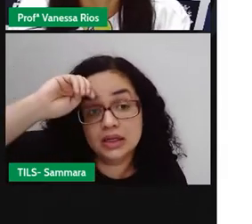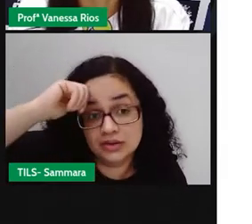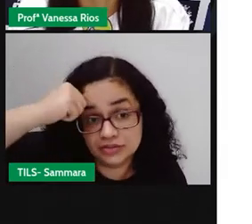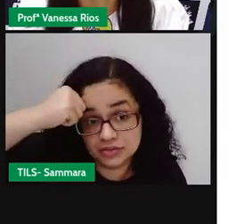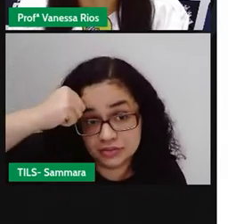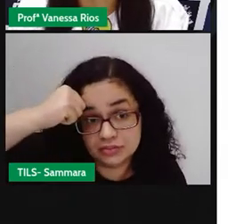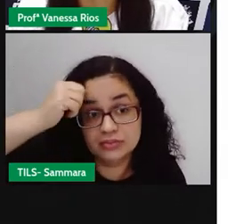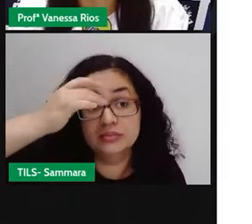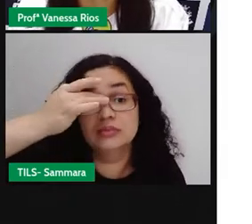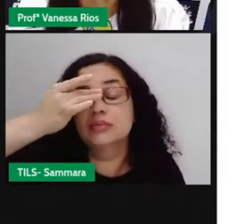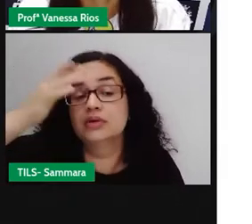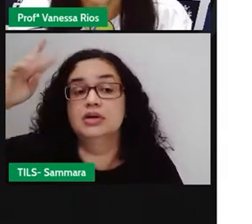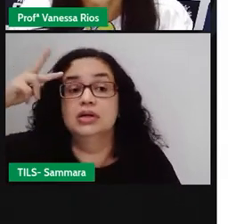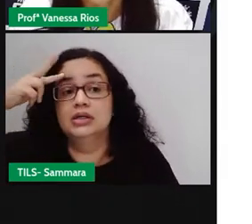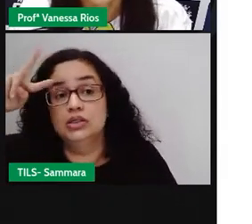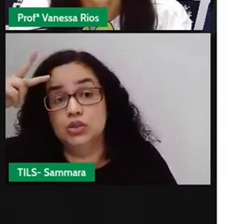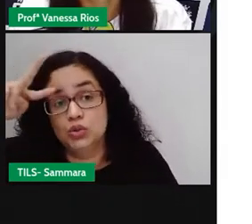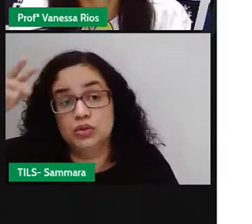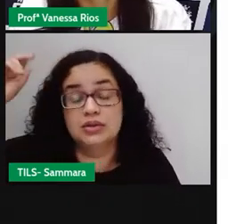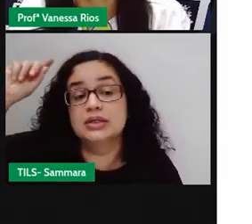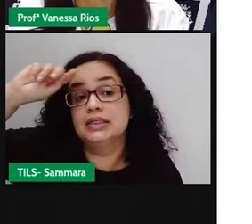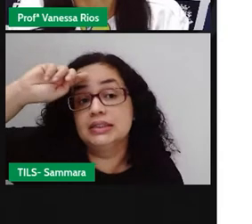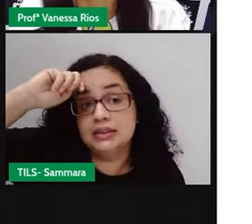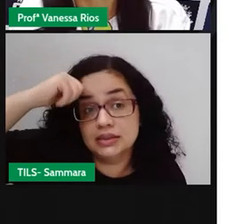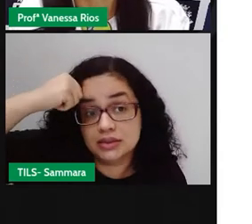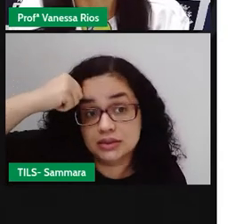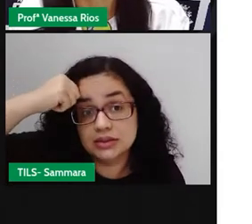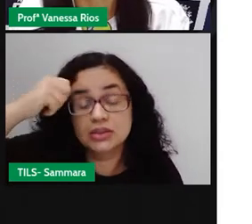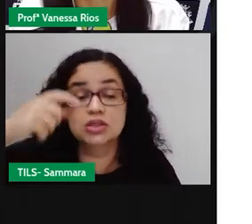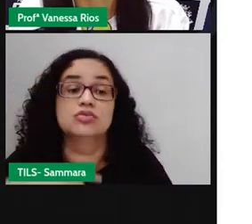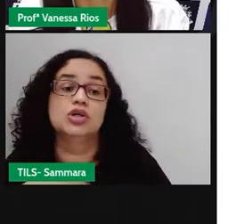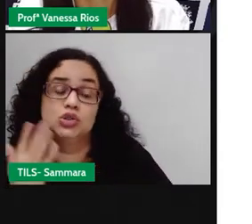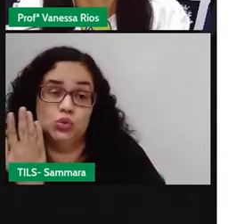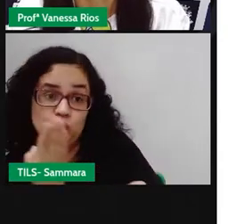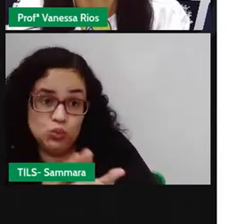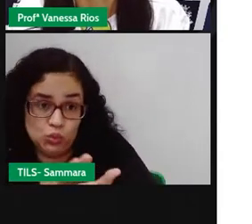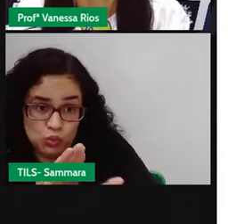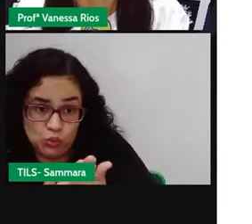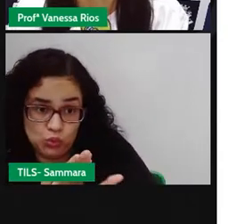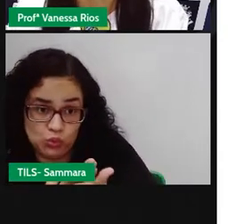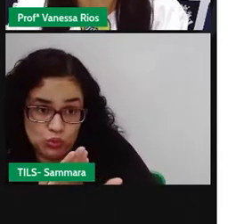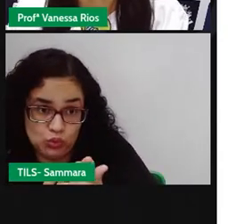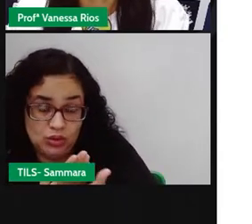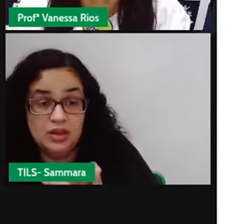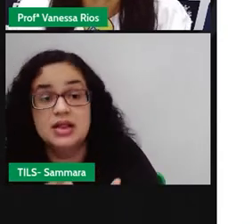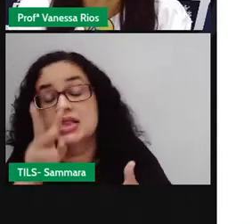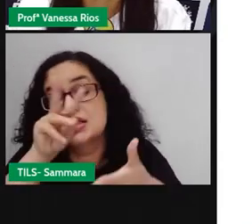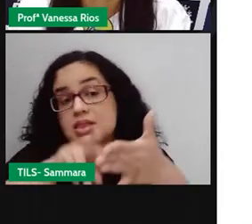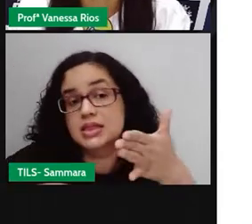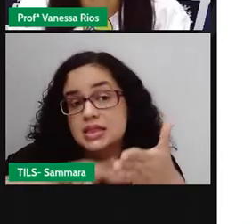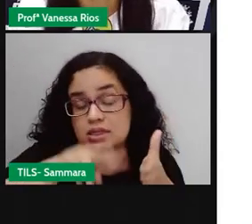afro-brasileiro, né? Traz lá as histórias contadas na África e a gente vai estudar um pouquinho, vai fazer a